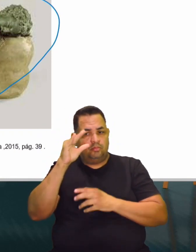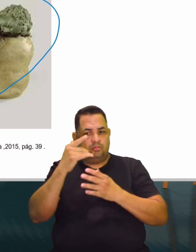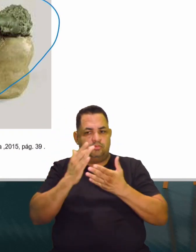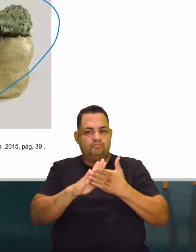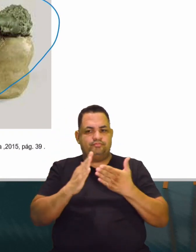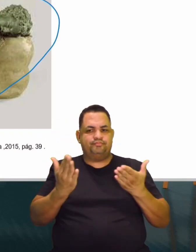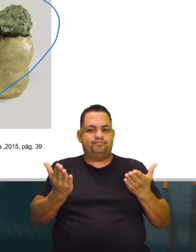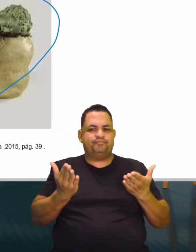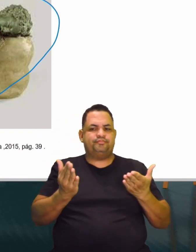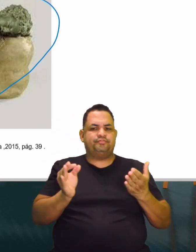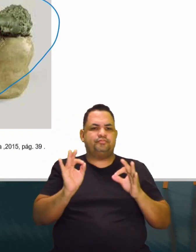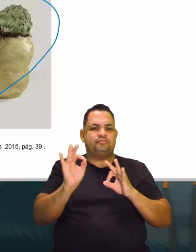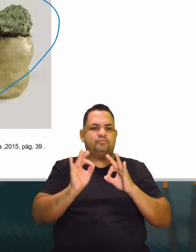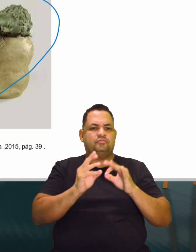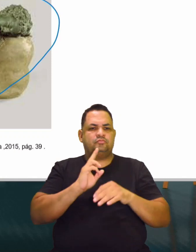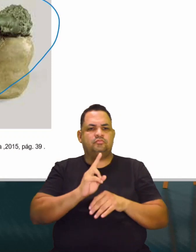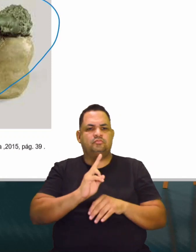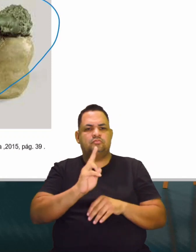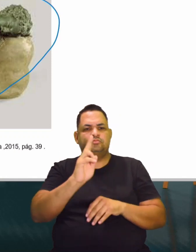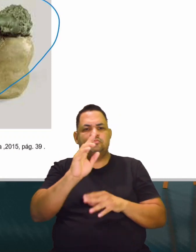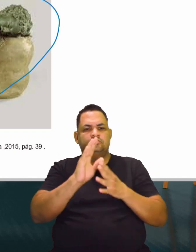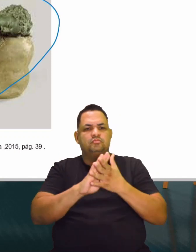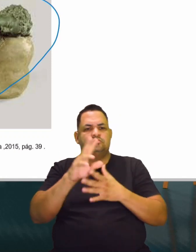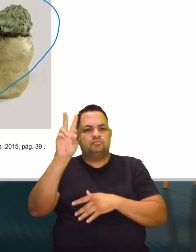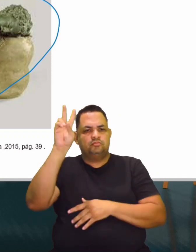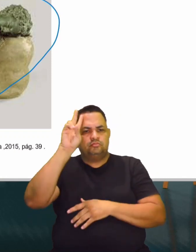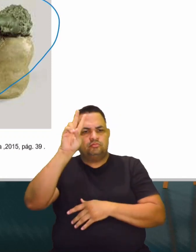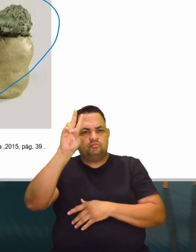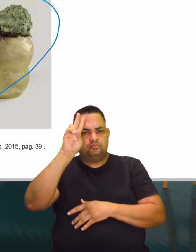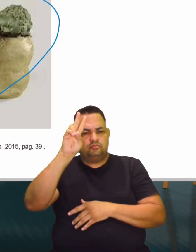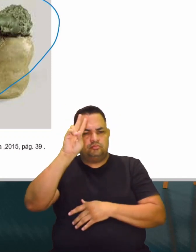seja, manteve ali a história, né? A